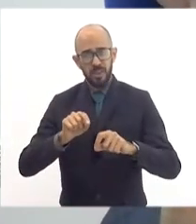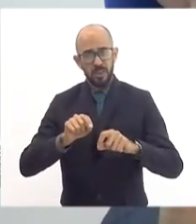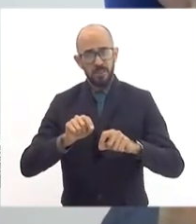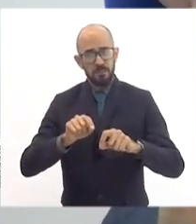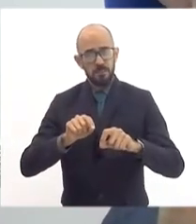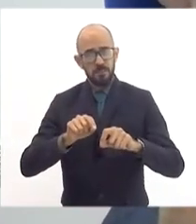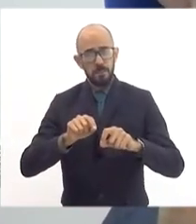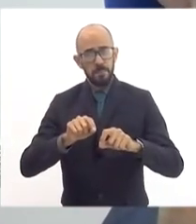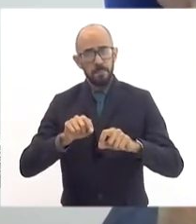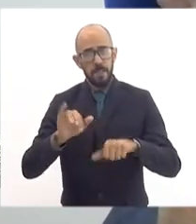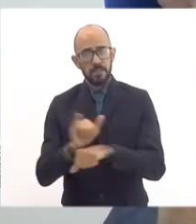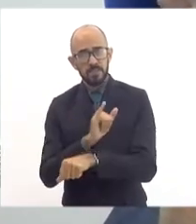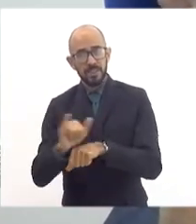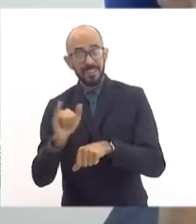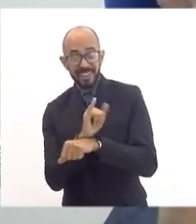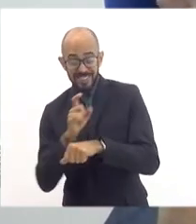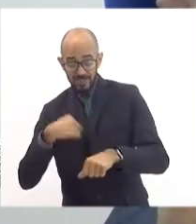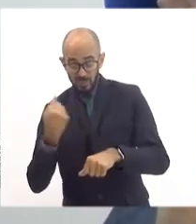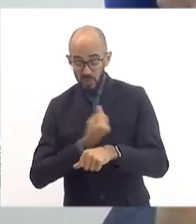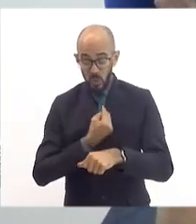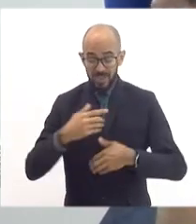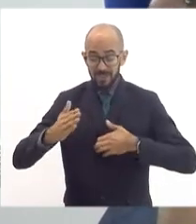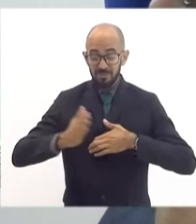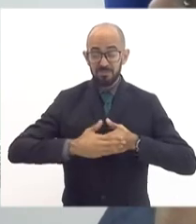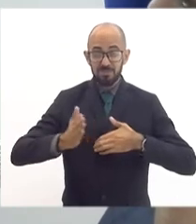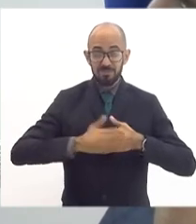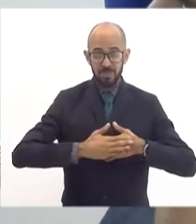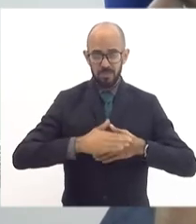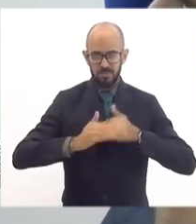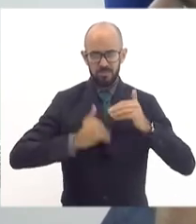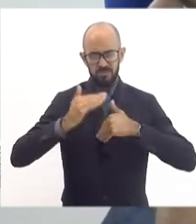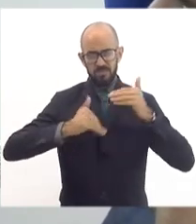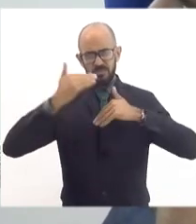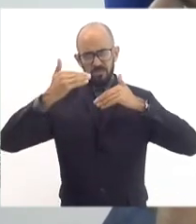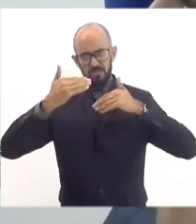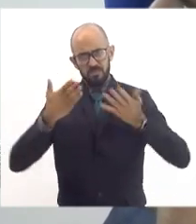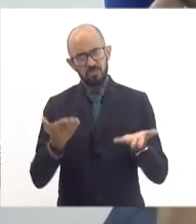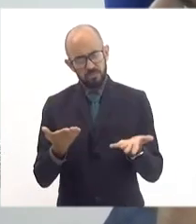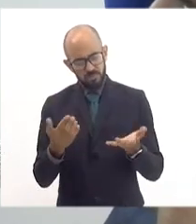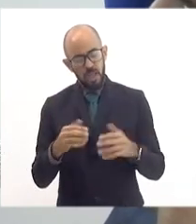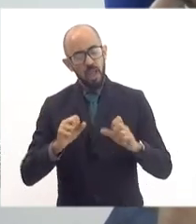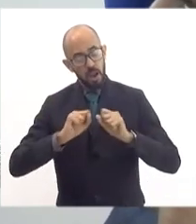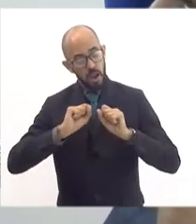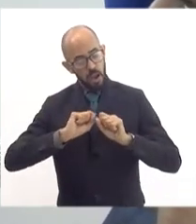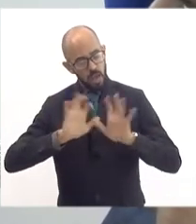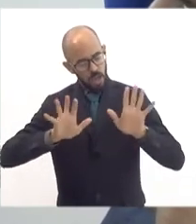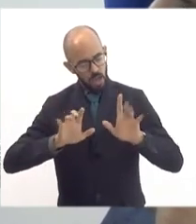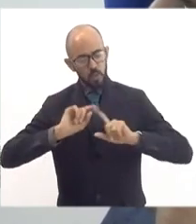nossas estratégias de desenvolvimento. Não. É claro que o que eu vou dizer aqui,